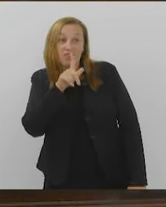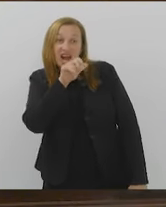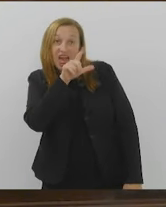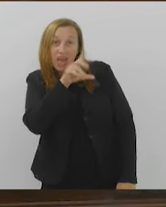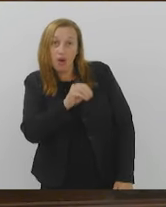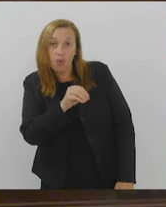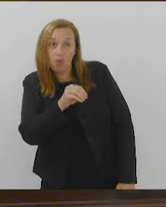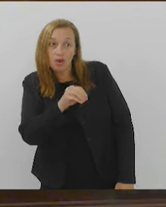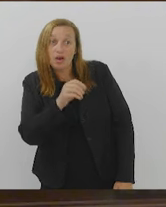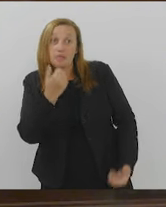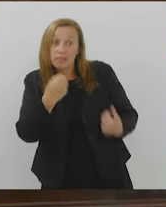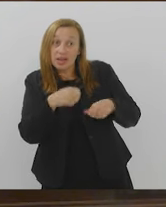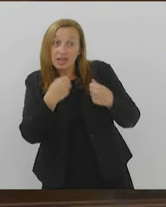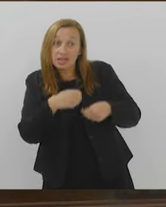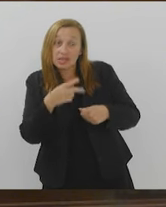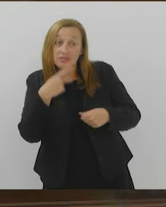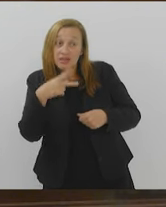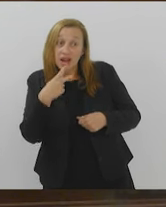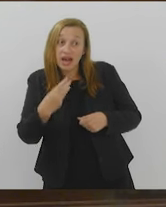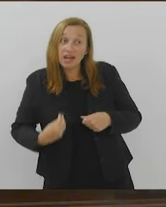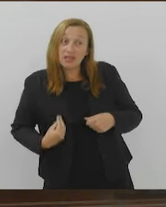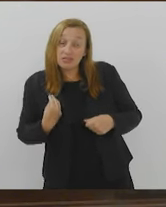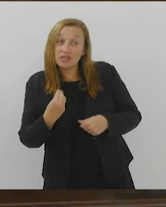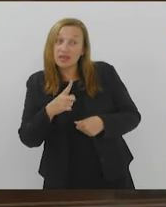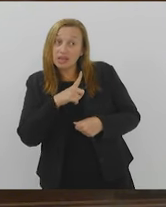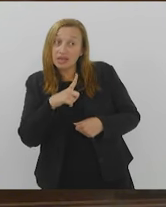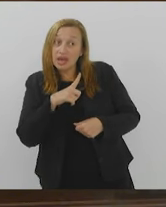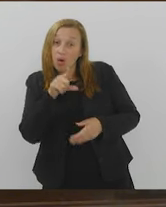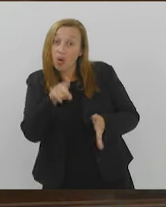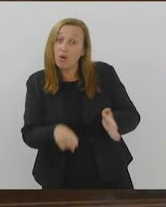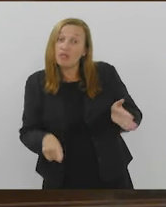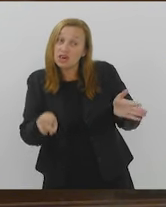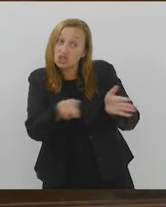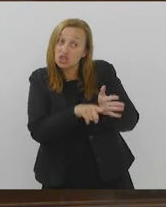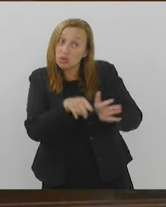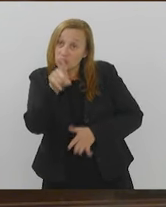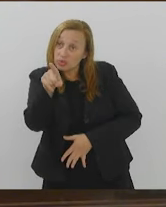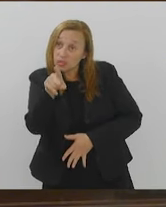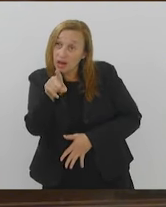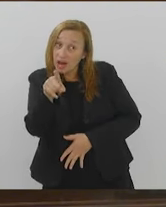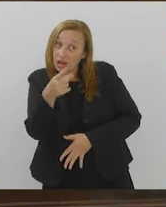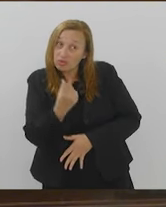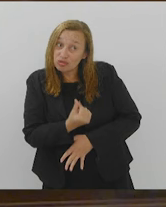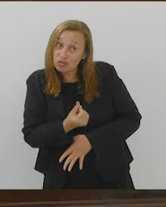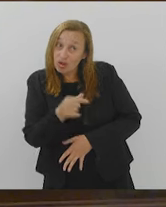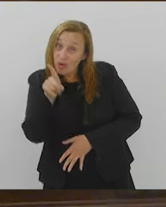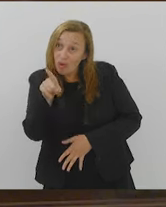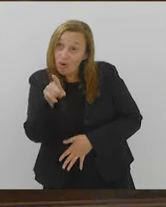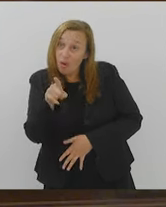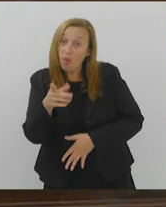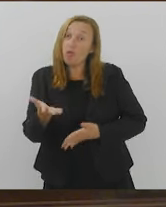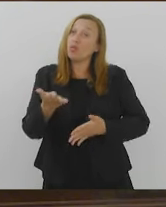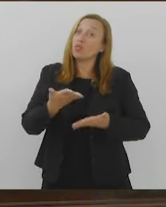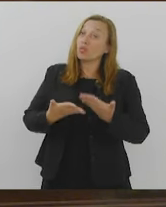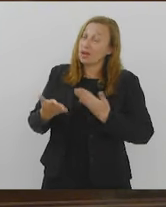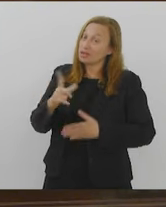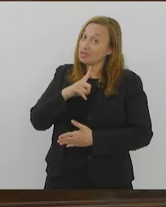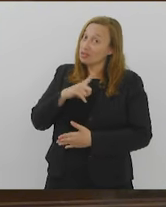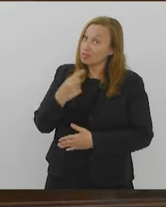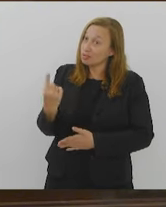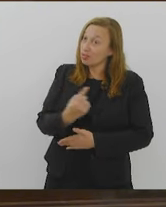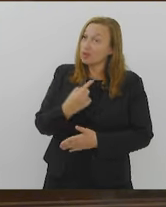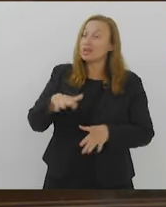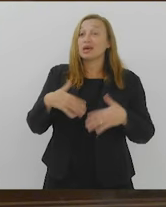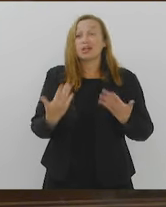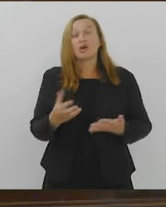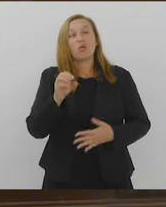vai tomar falta, vai tomar um prejuízo no contra-cheque. Olha o cuidado que ele tinha com nós. Então,